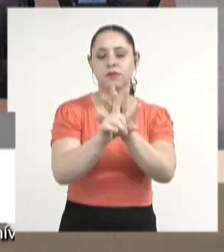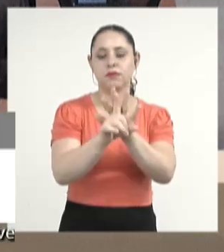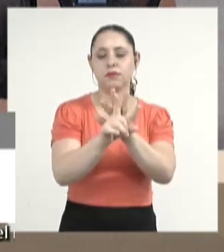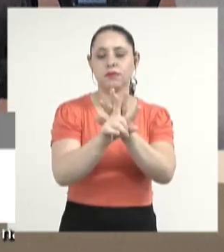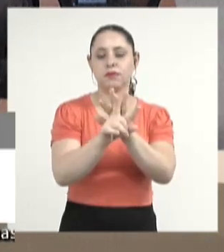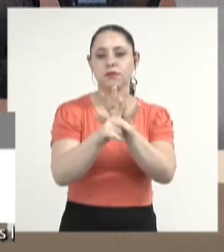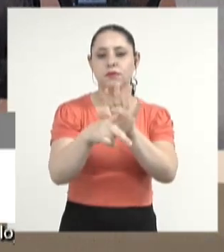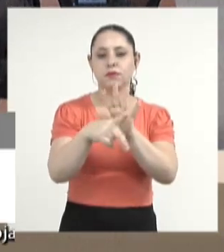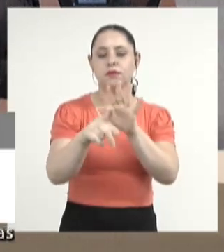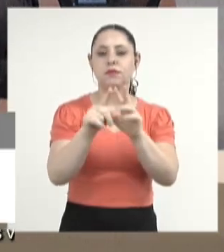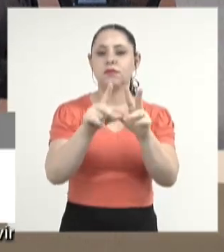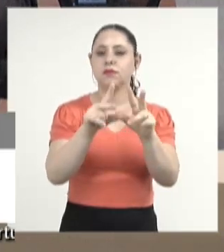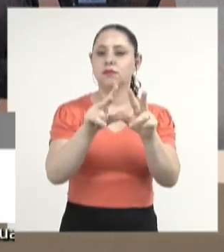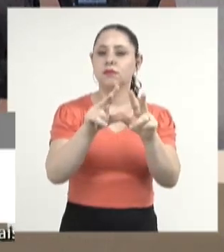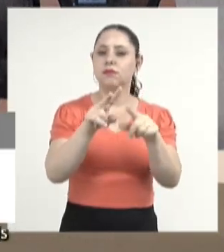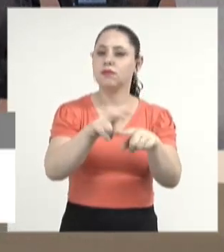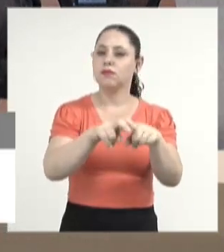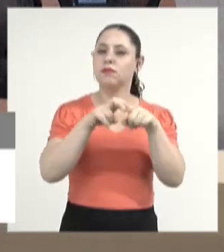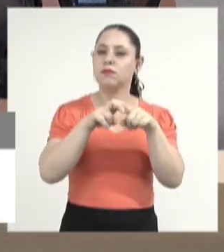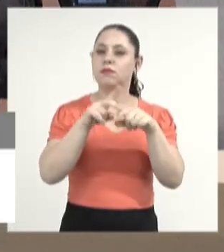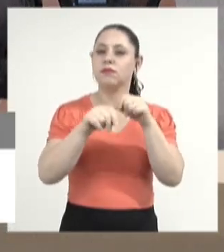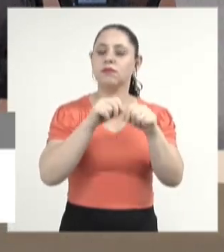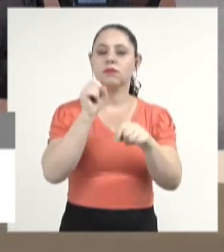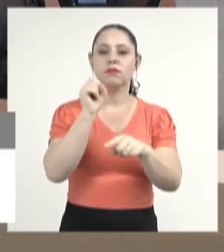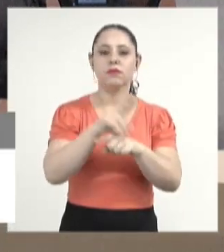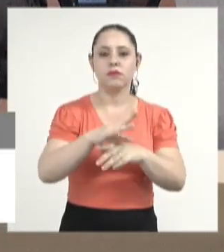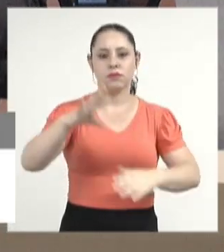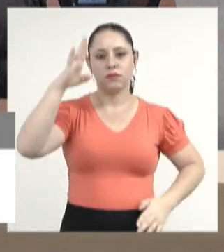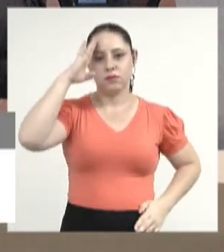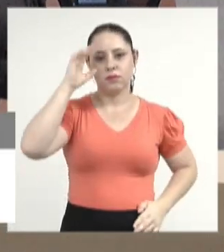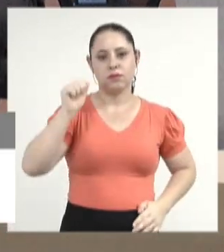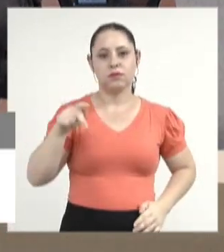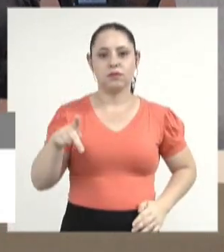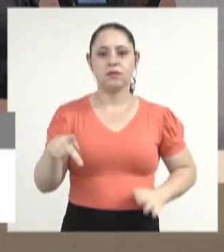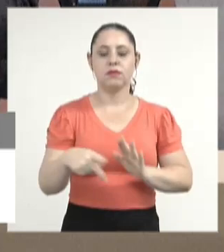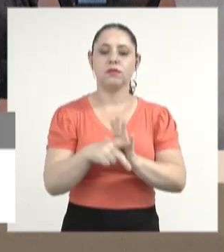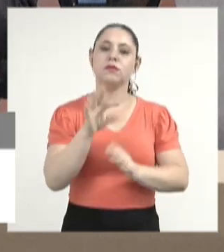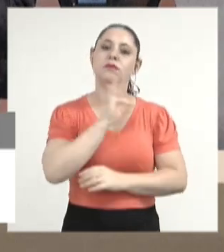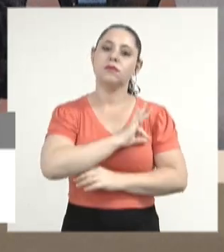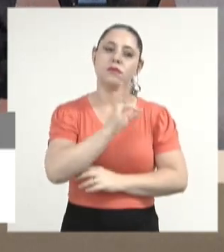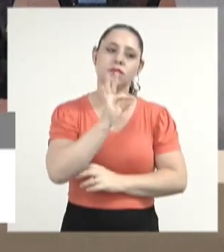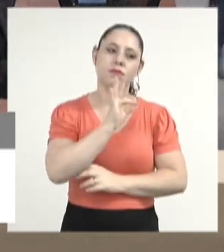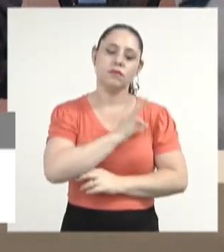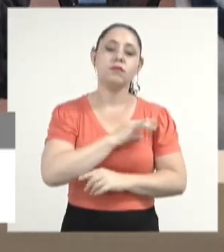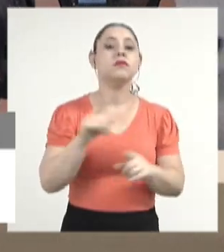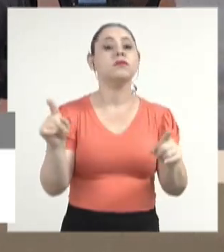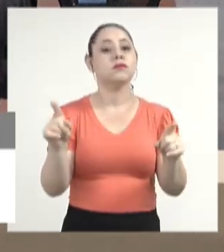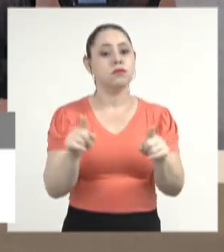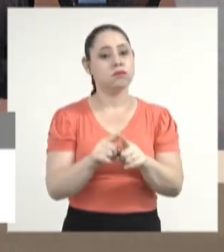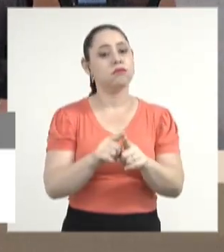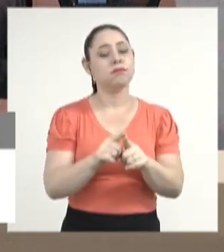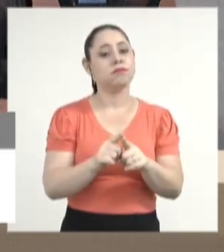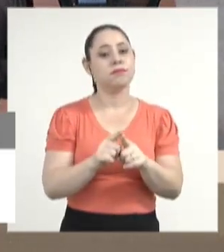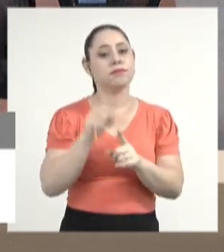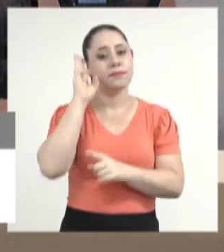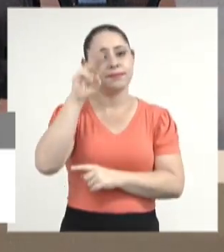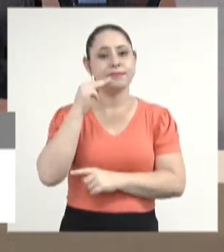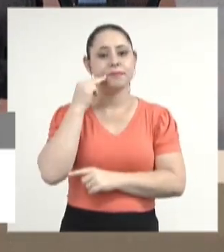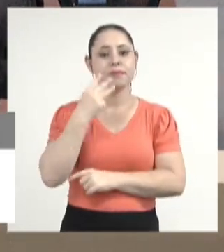sobre o procedimento de convocação e designação dos militares da reserva remunerada. E também, Maritê, o projeto